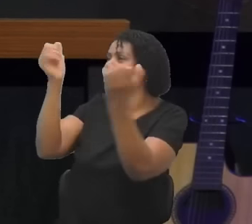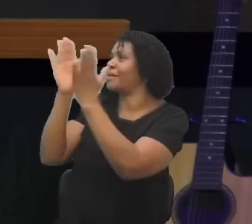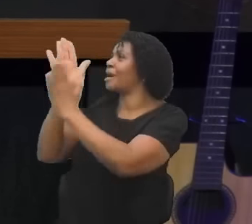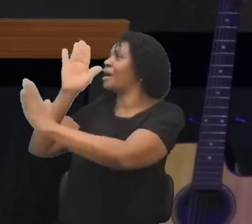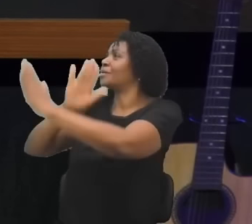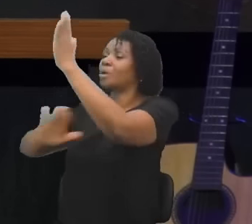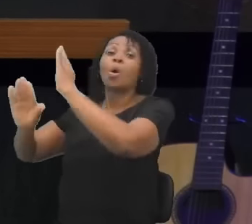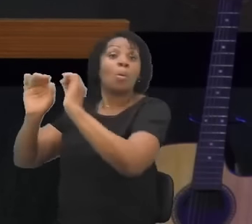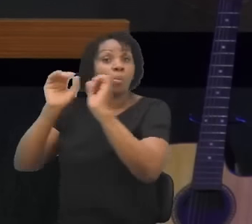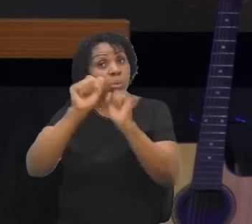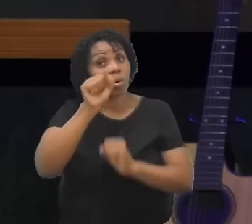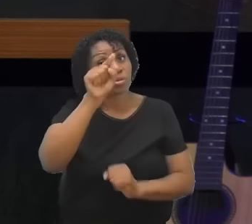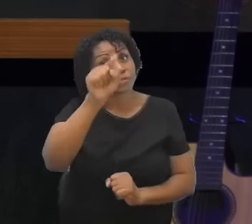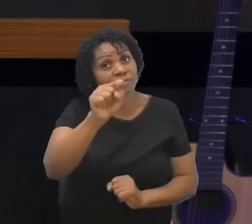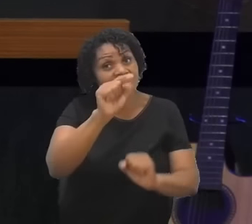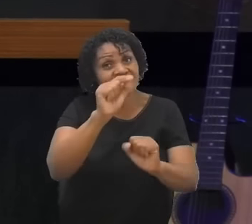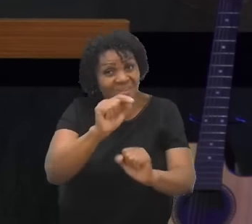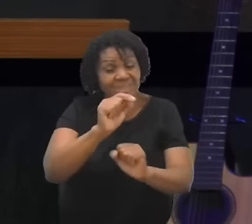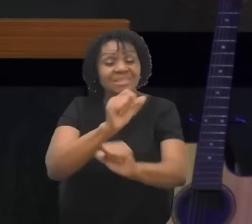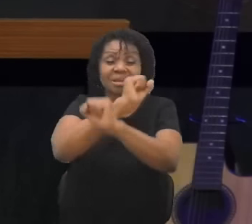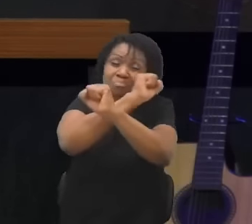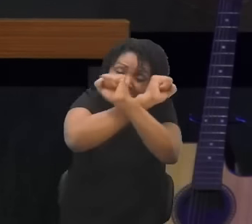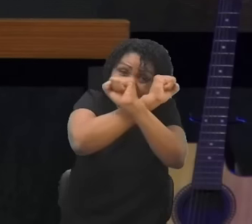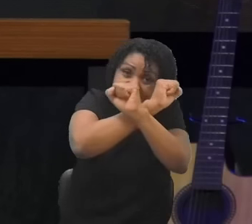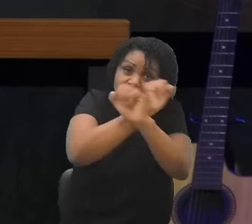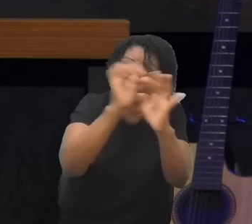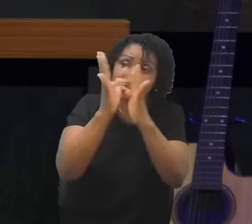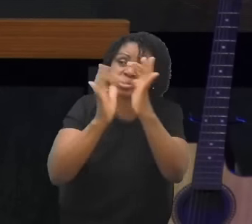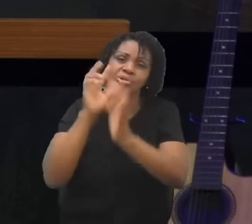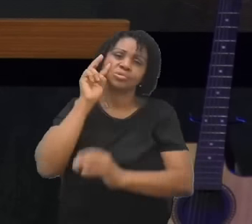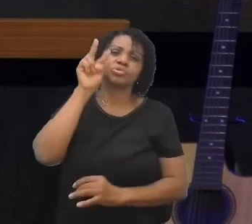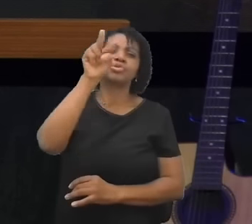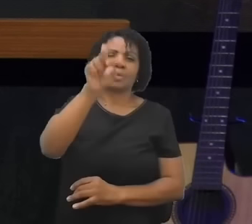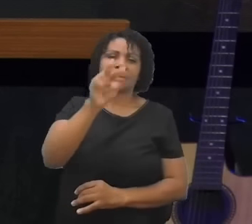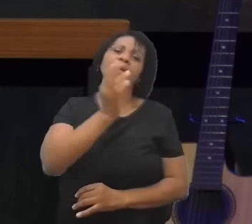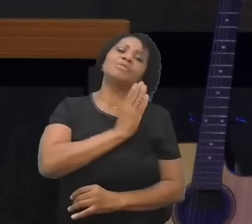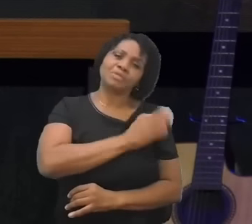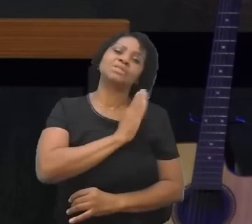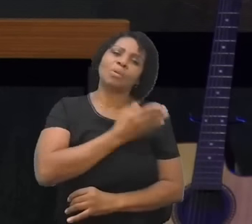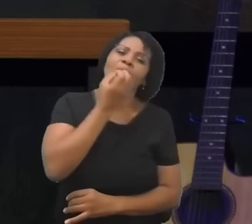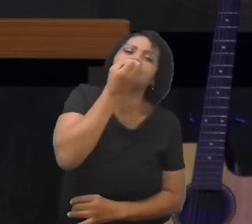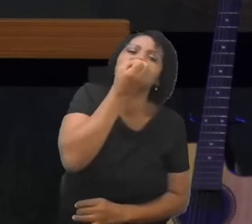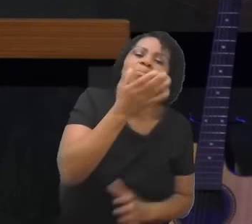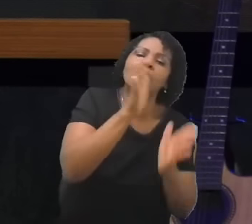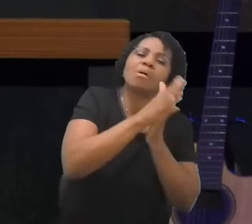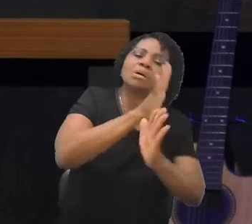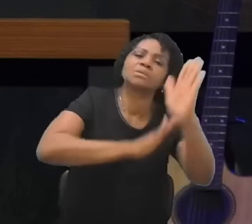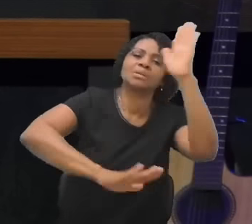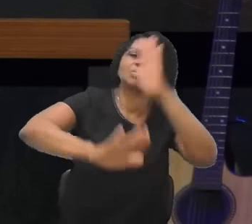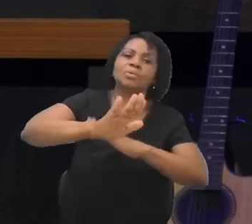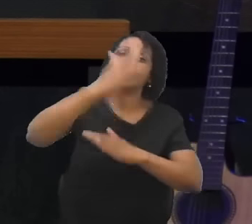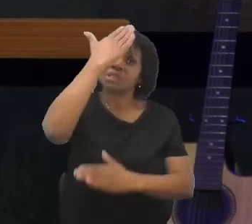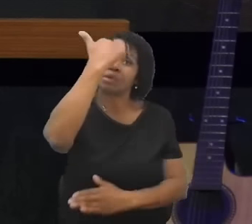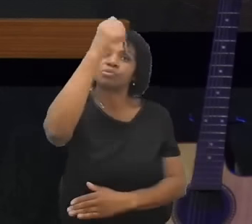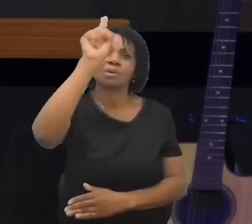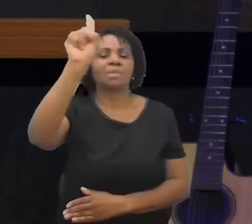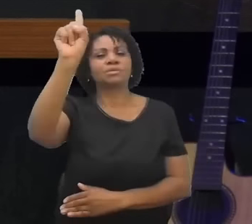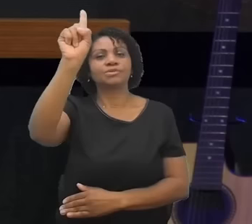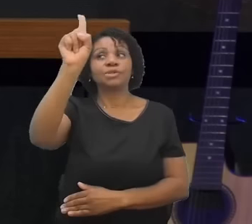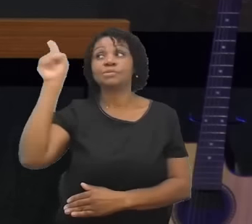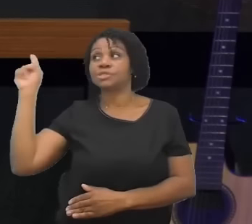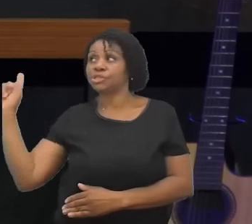tem prisões, mas dentro dessa prisão Jesus olha para você e fala, você tem um coração de adorador, você tem um chamado, e